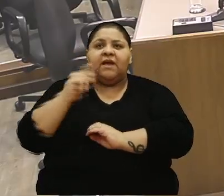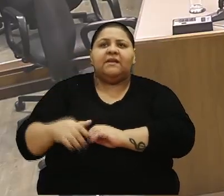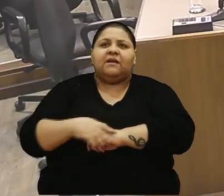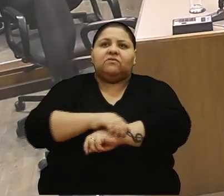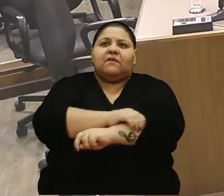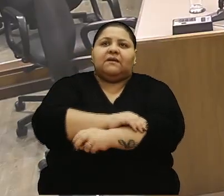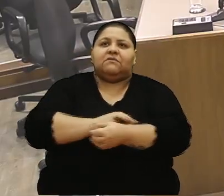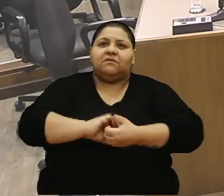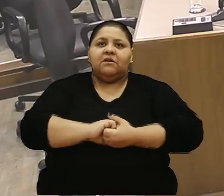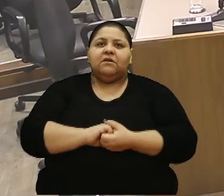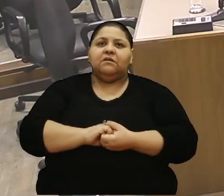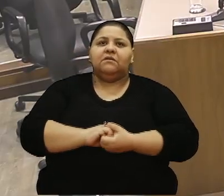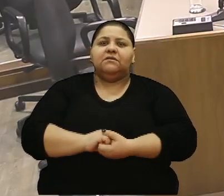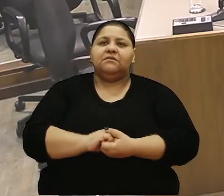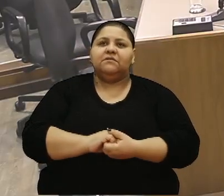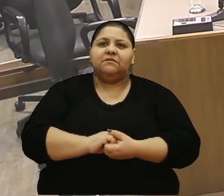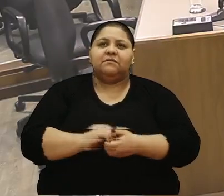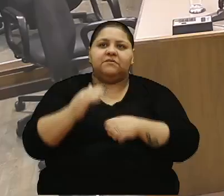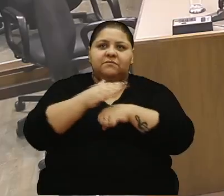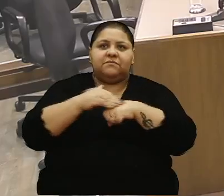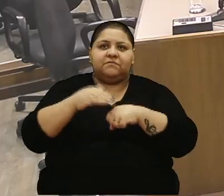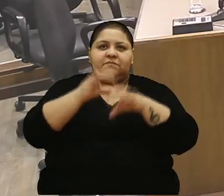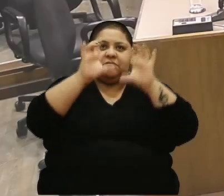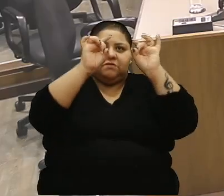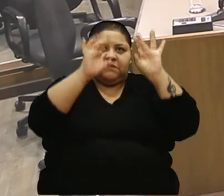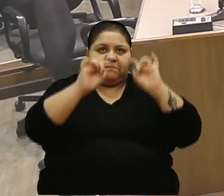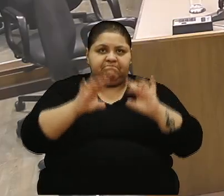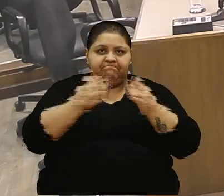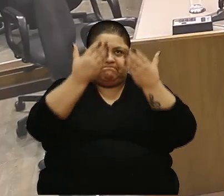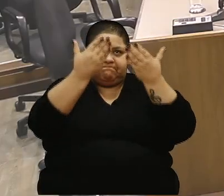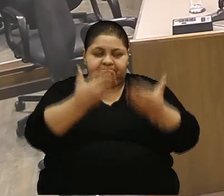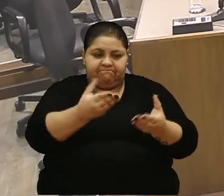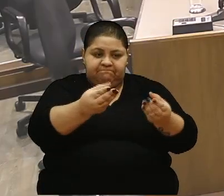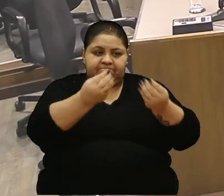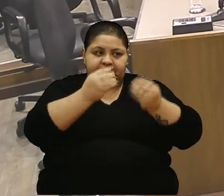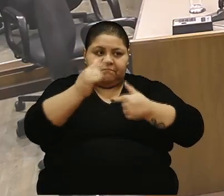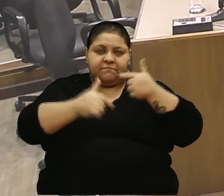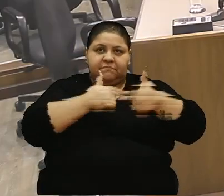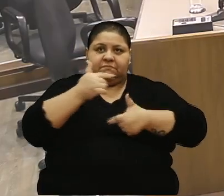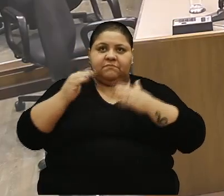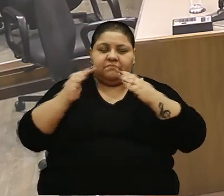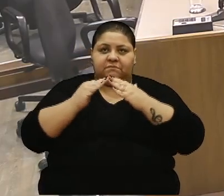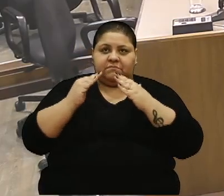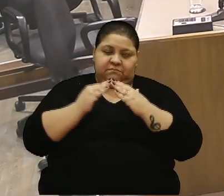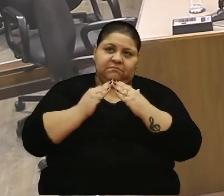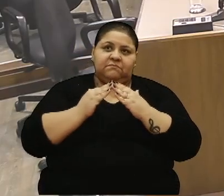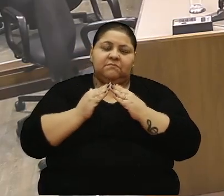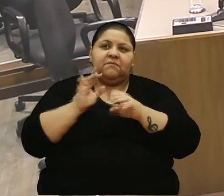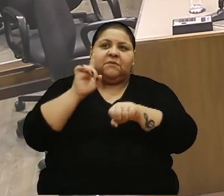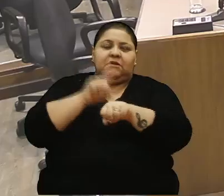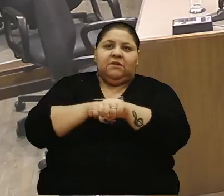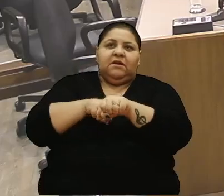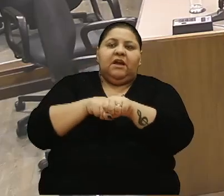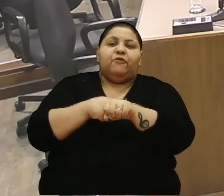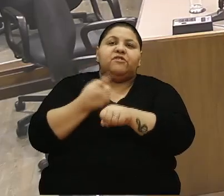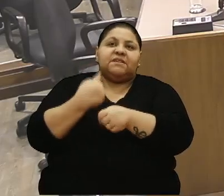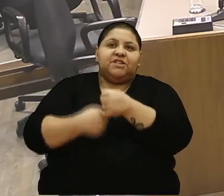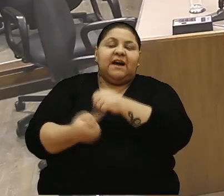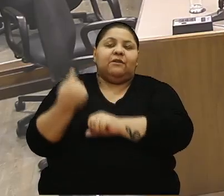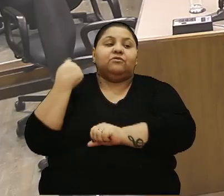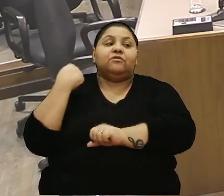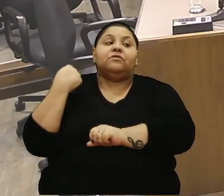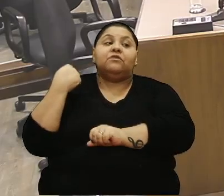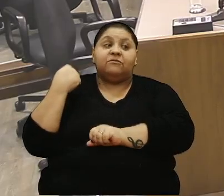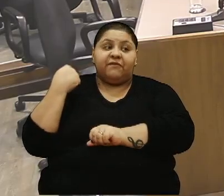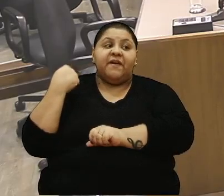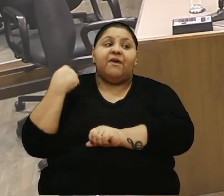Eu tenho um carinho especial pelo senhor, que me deu uma oportunidade de trabalhar nessa casa há um tempo atrás, e eu conversava com a vereadora Sandra o